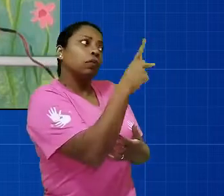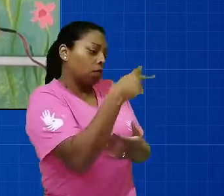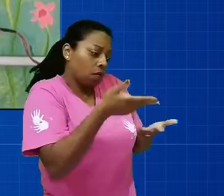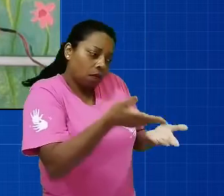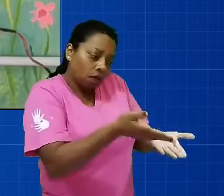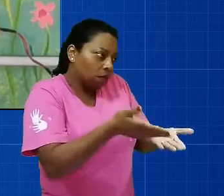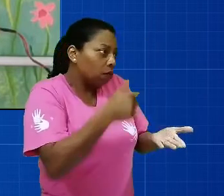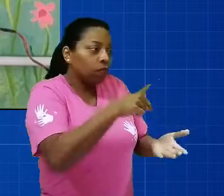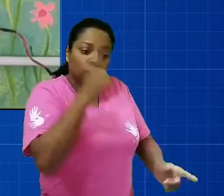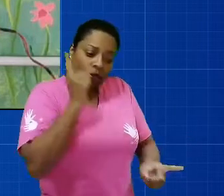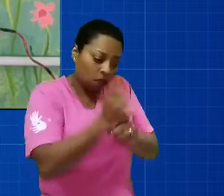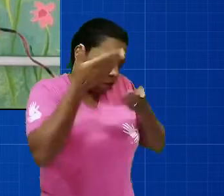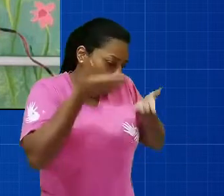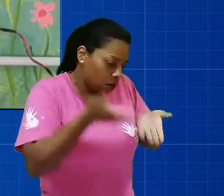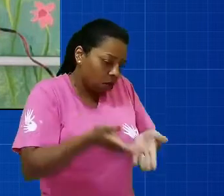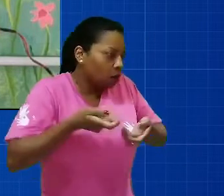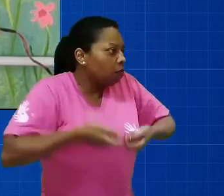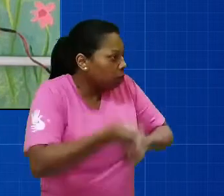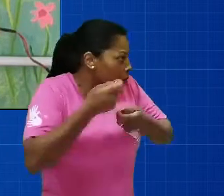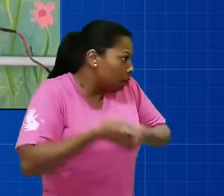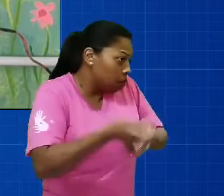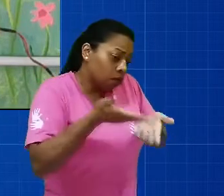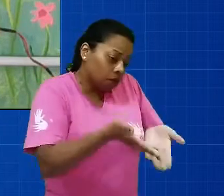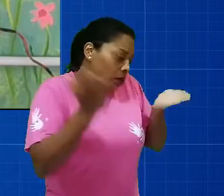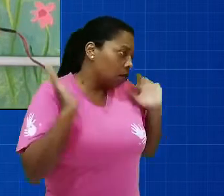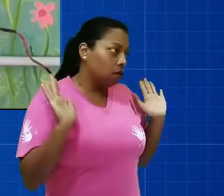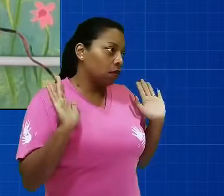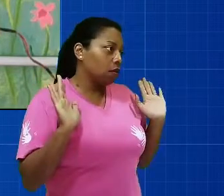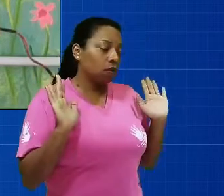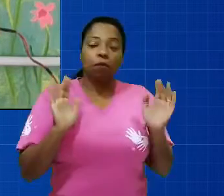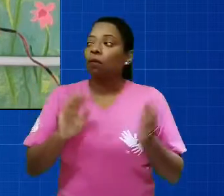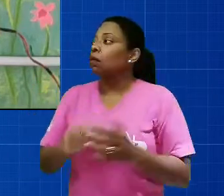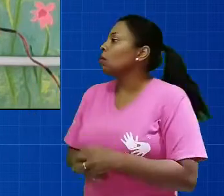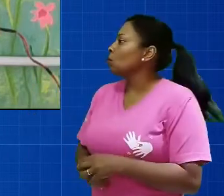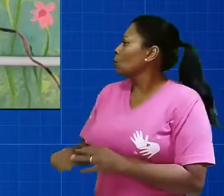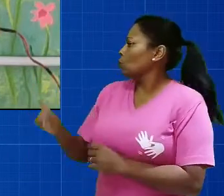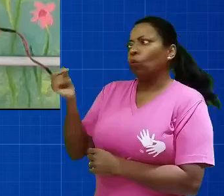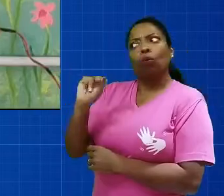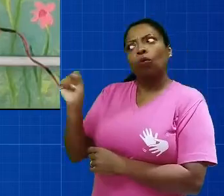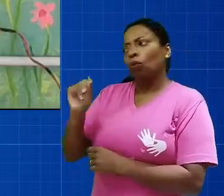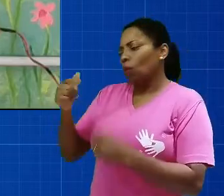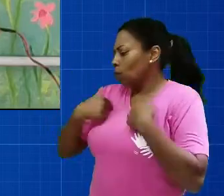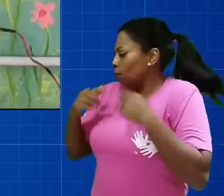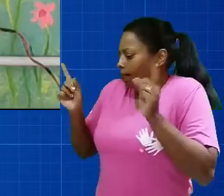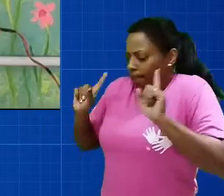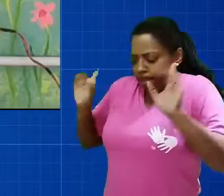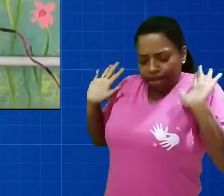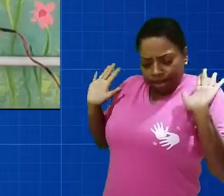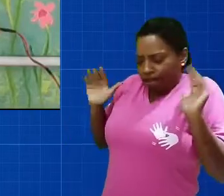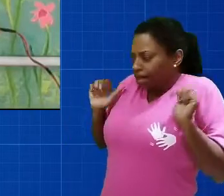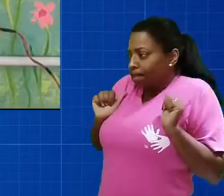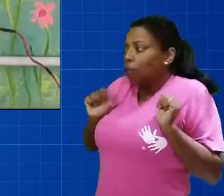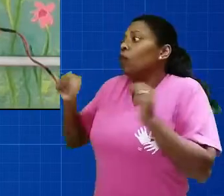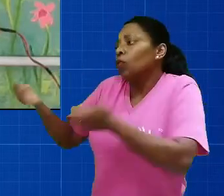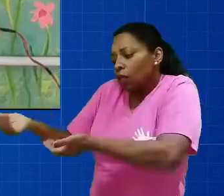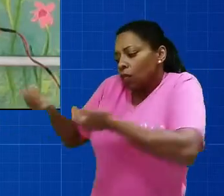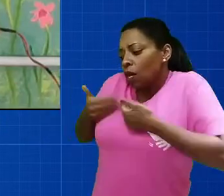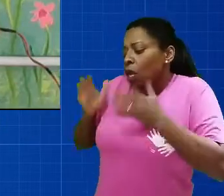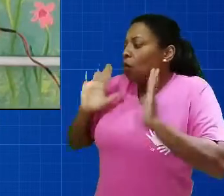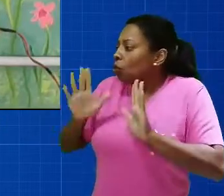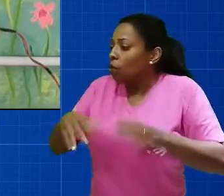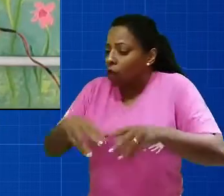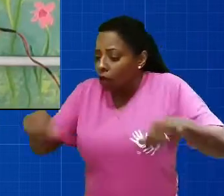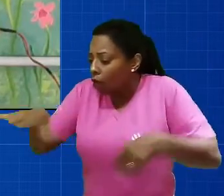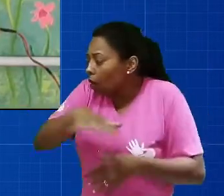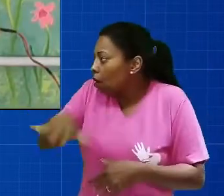você encontrou nas suas terras. Mas Hassan então respondeu: de jeito nenhum, esse tesouro é seu, você já me deu coisa demais. De